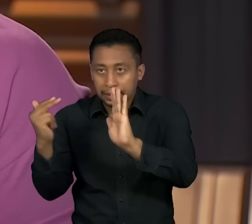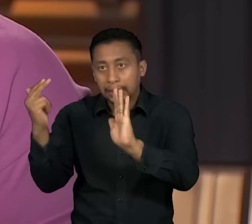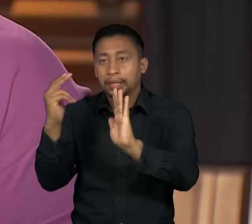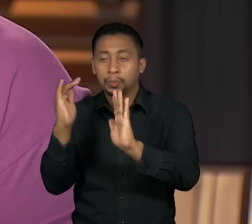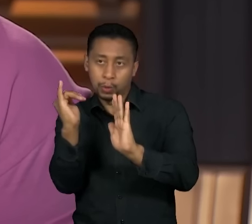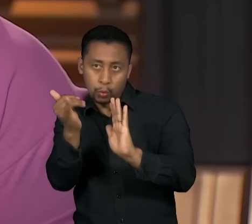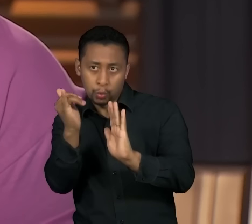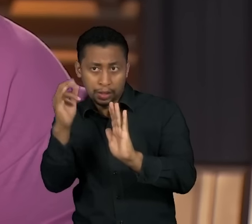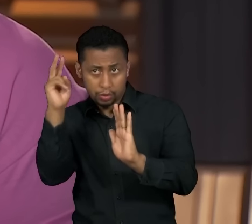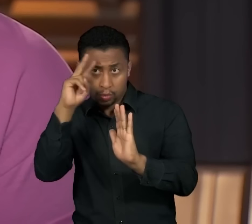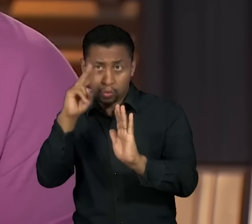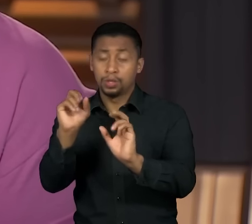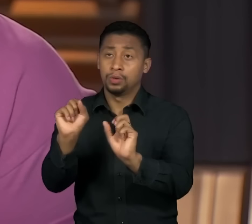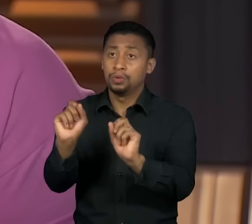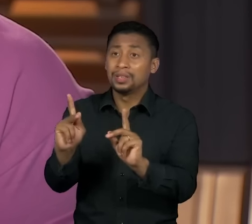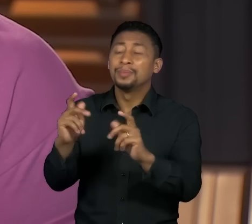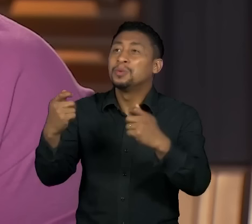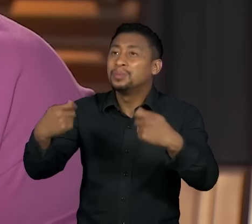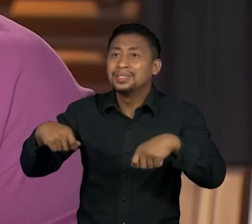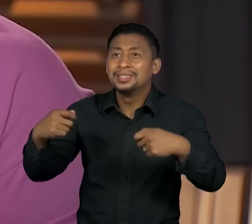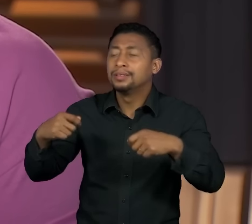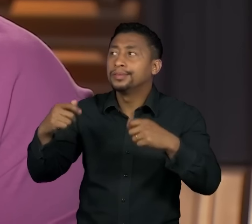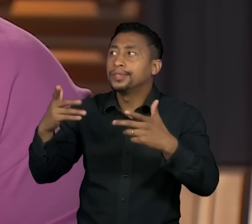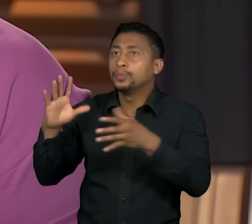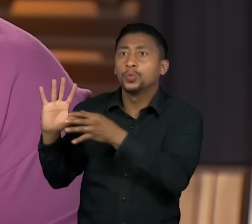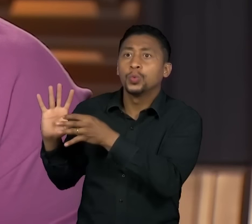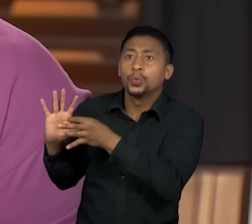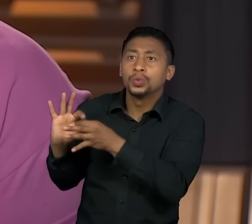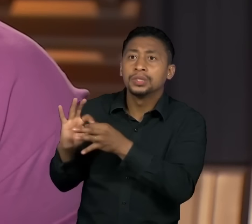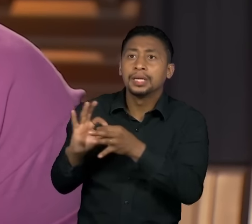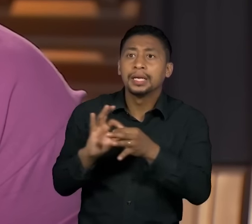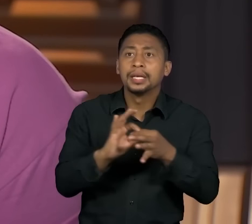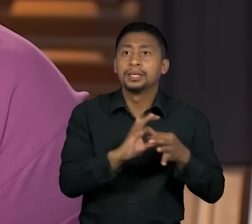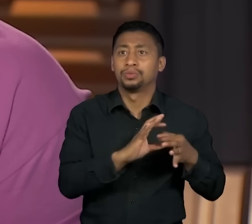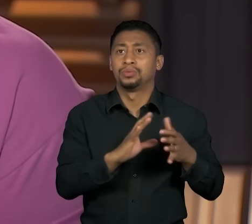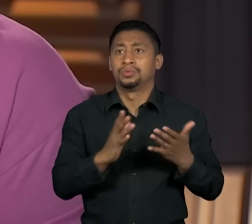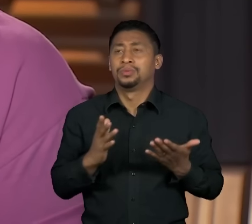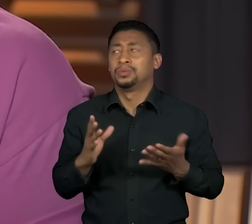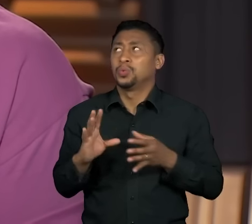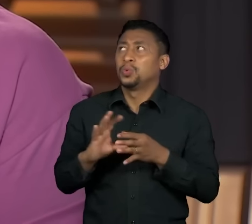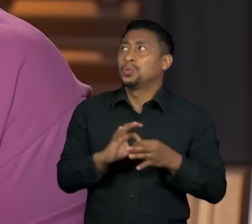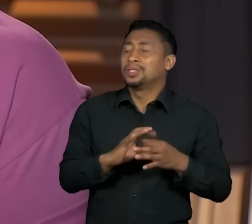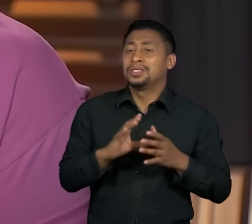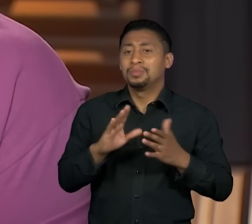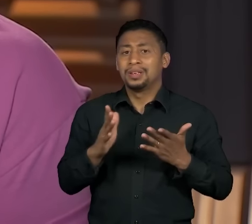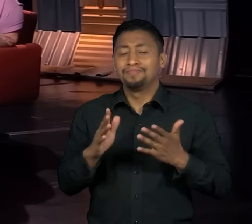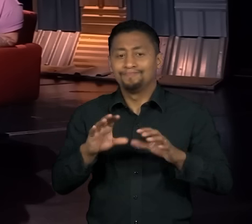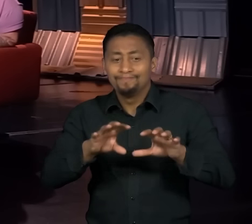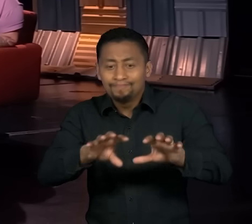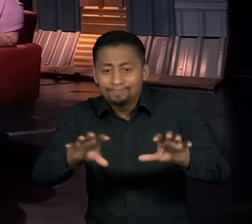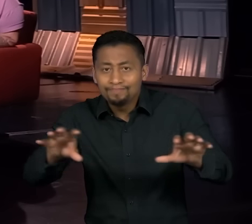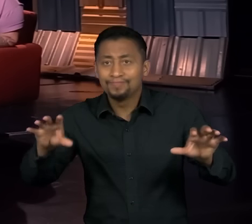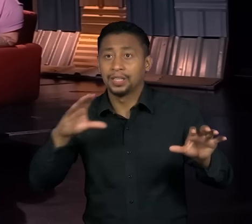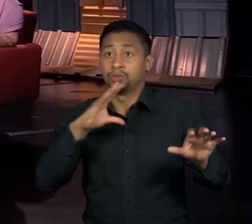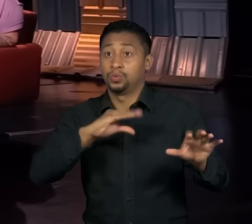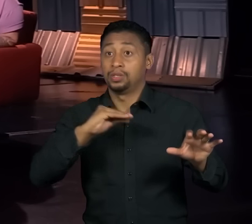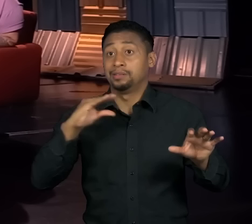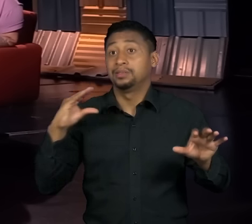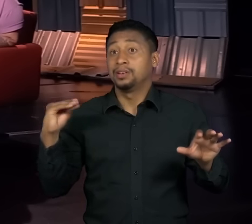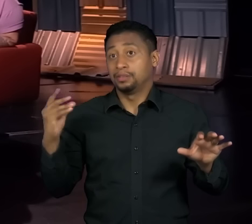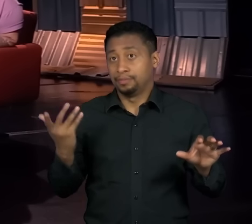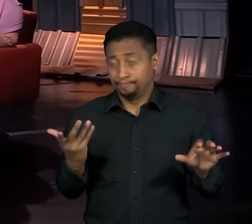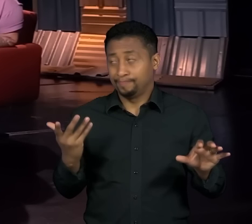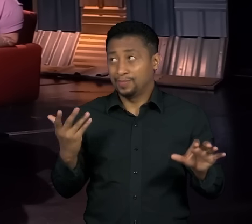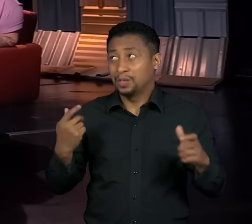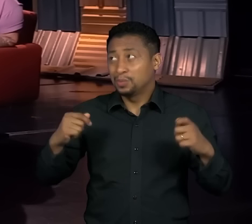que falasse exatamente o que eu precisava ouvir quando eu era adolescente. Para eu saber isso, eu tinha que olhar para minha adolescência. Para poder encontrar